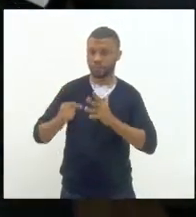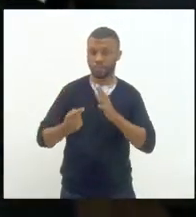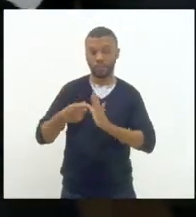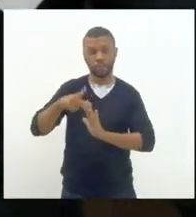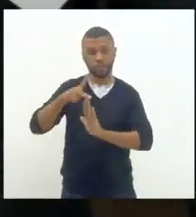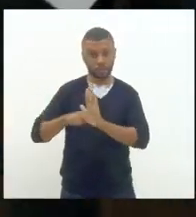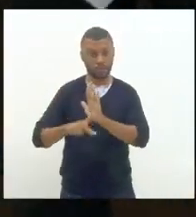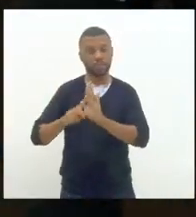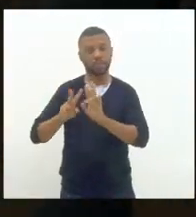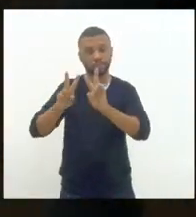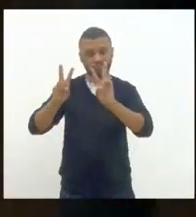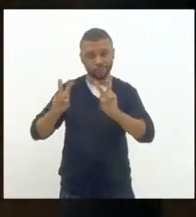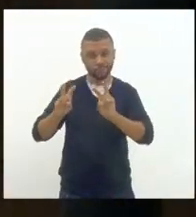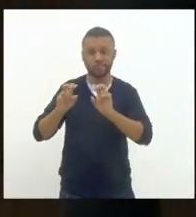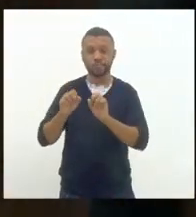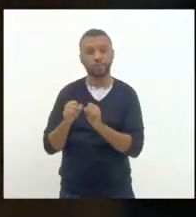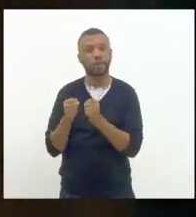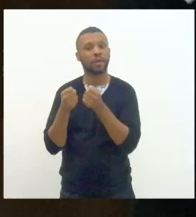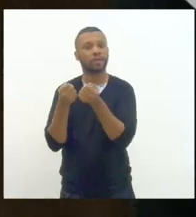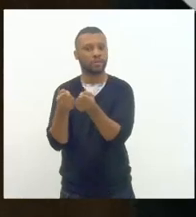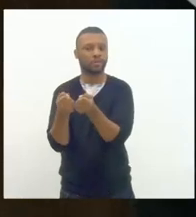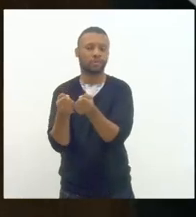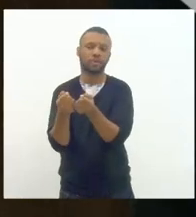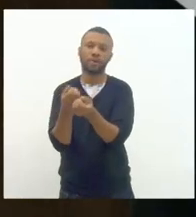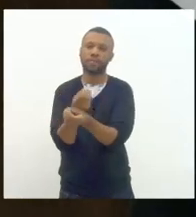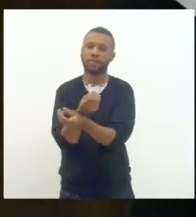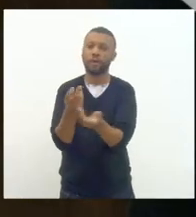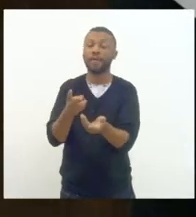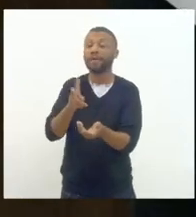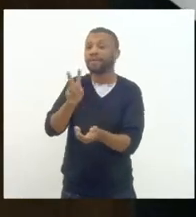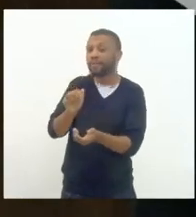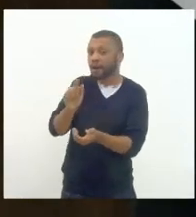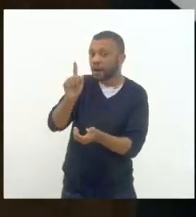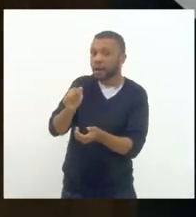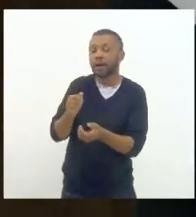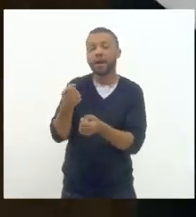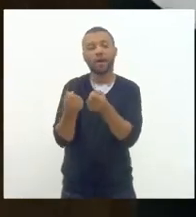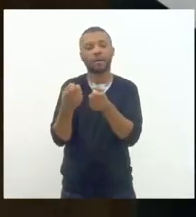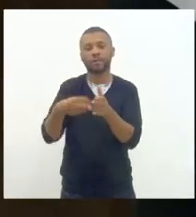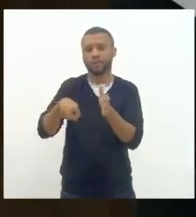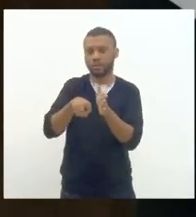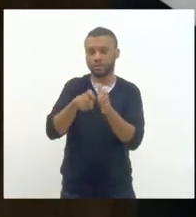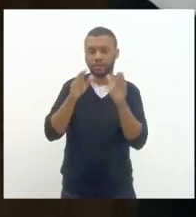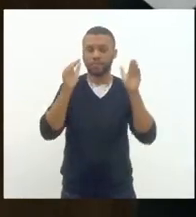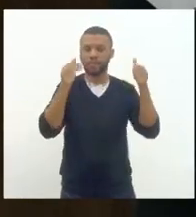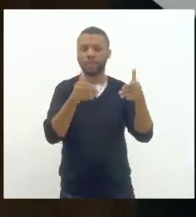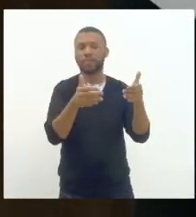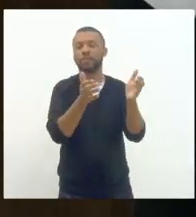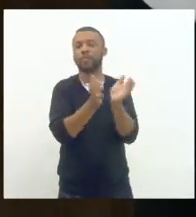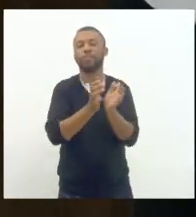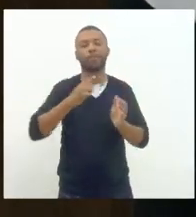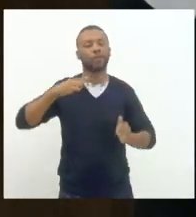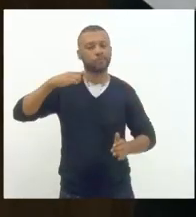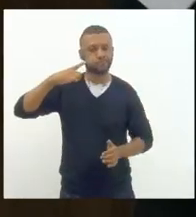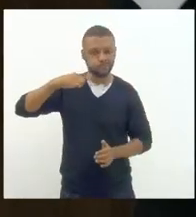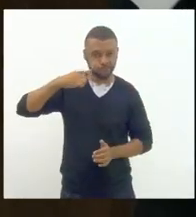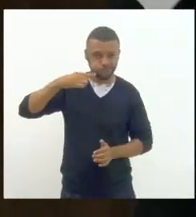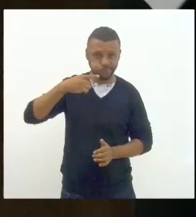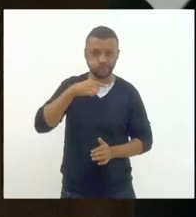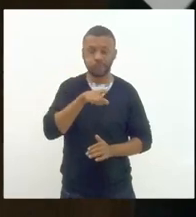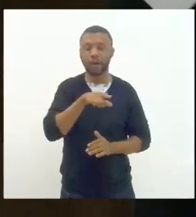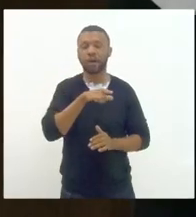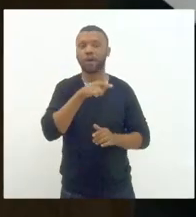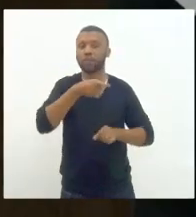projeto é meritório por garantir o fornecimento de vagas de estacionamento para advocacia no exercício da sua